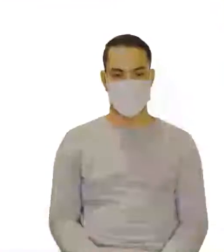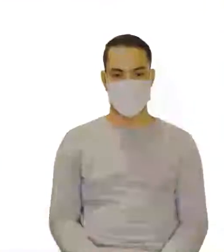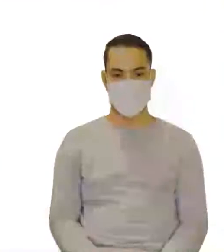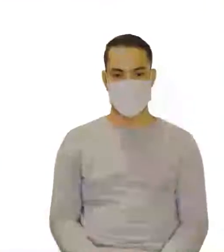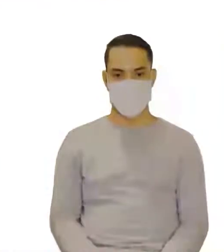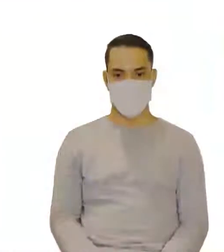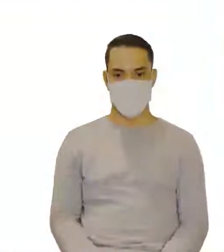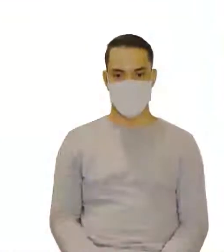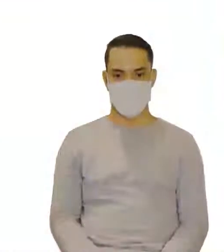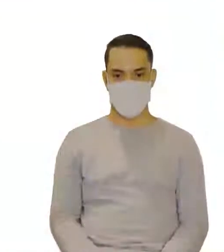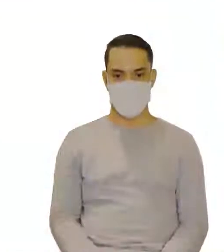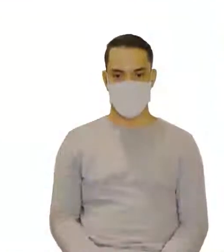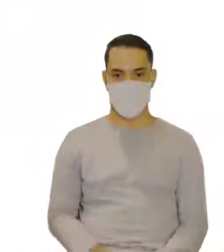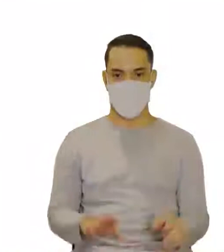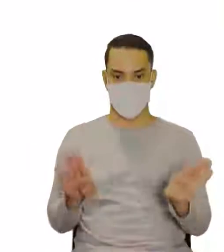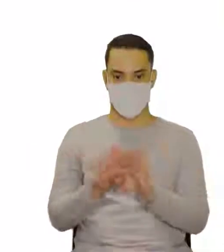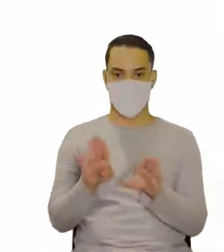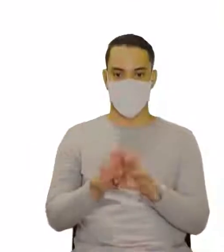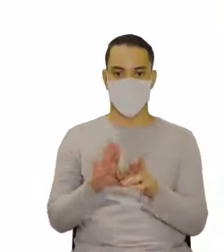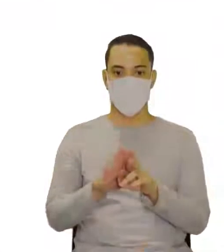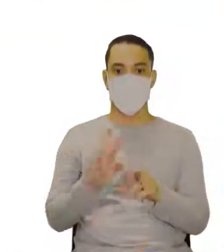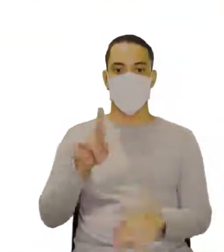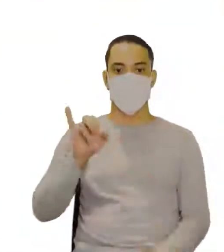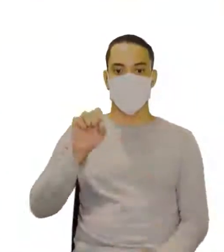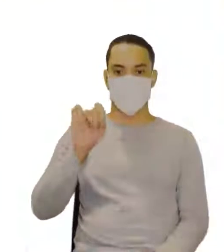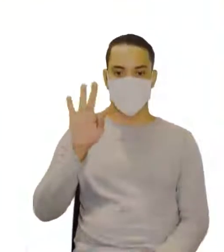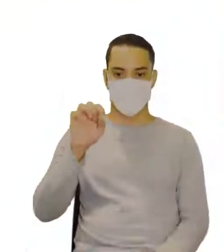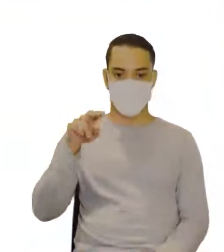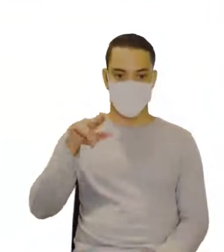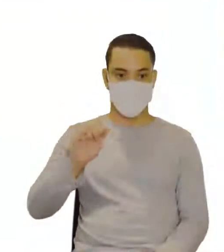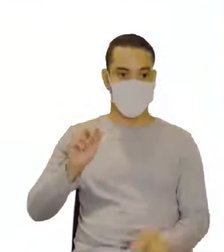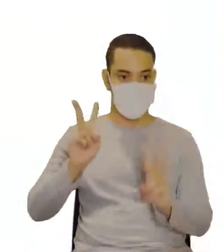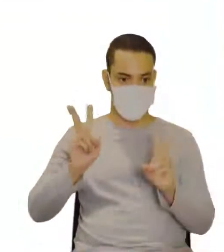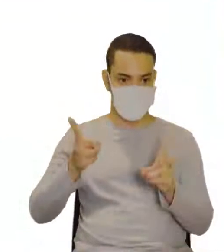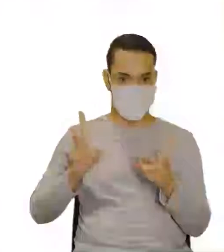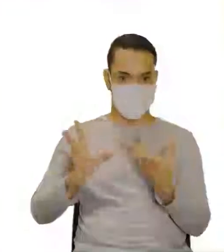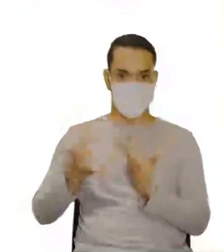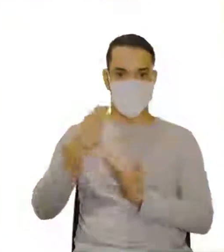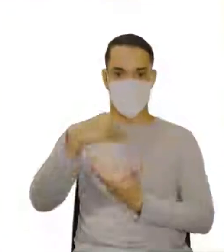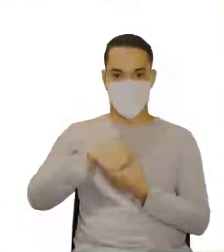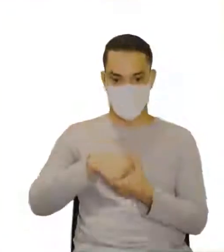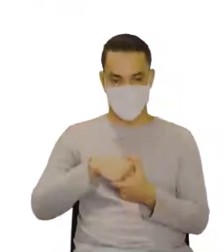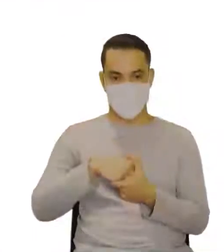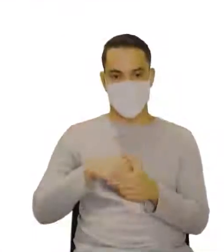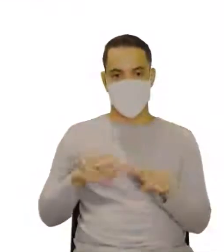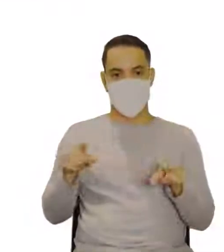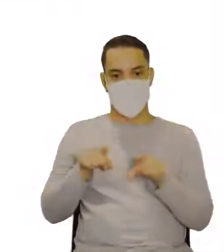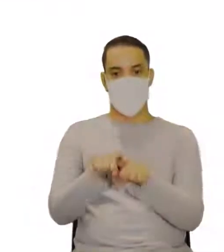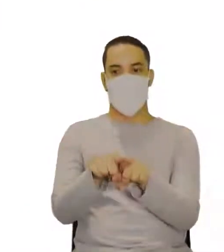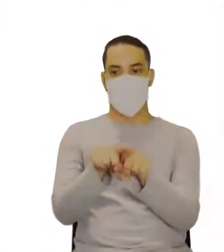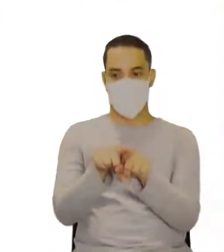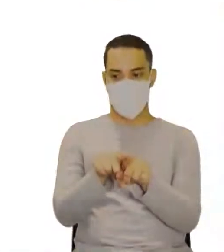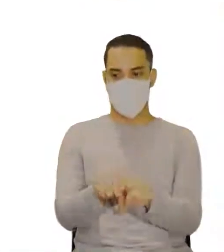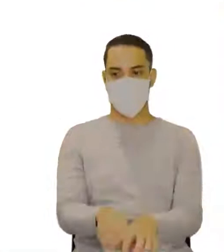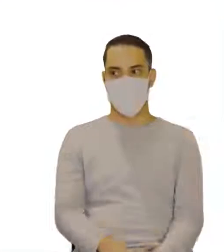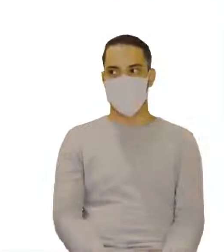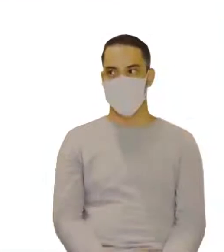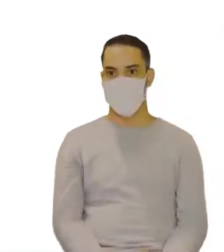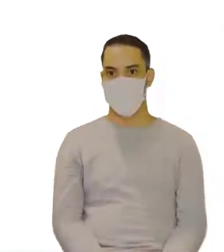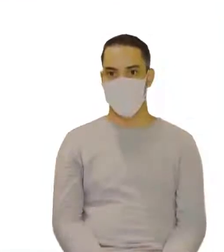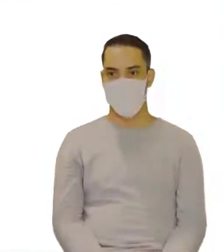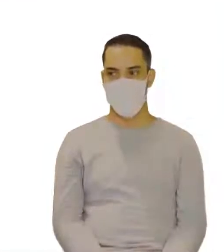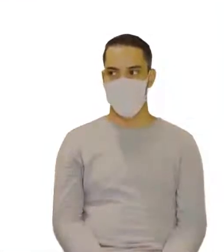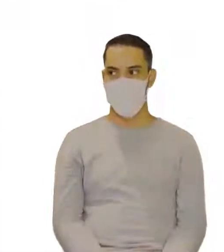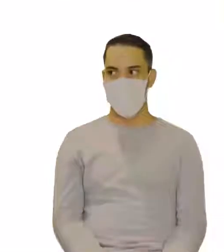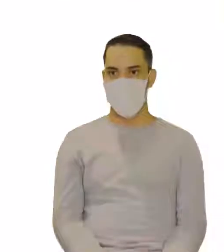E também a resistência é a mesma quando a gente trabalha com resistores em paralelo. Quanto às